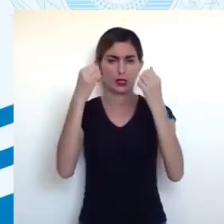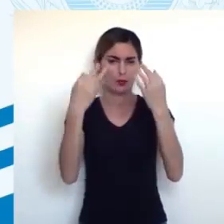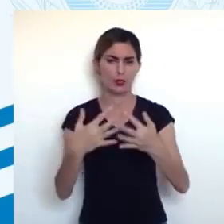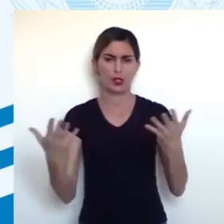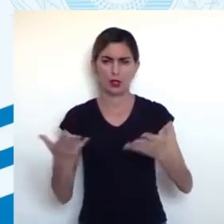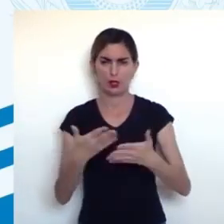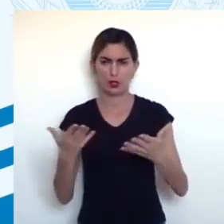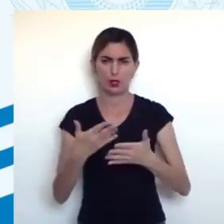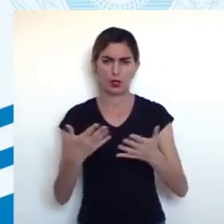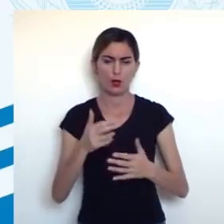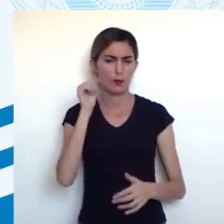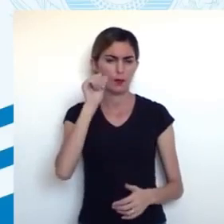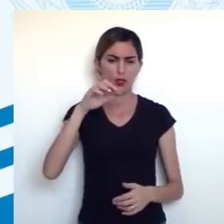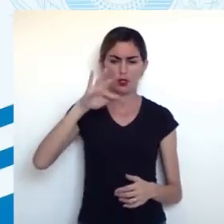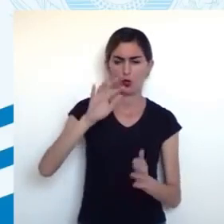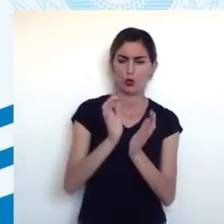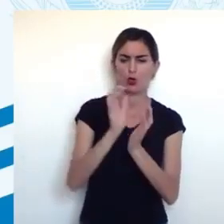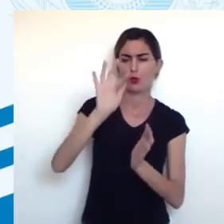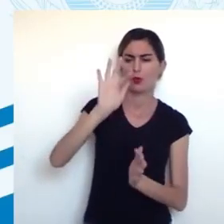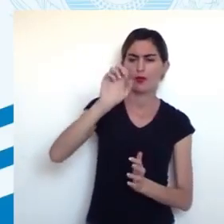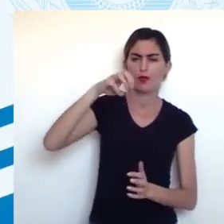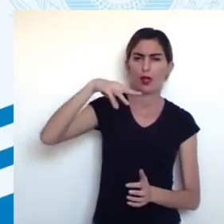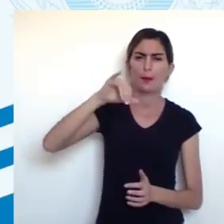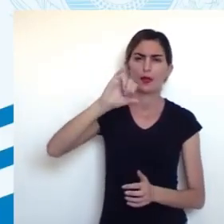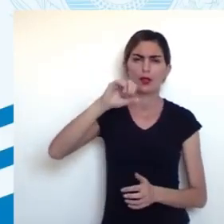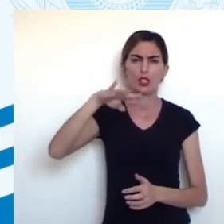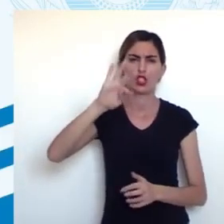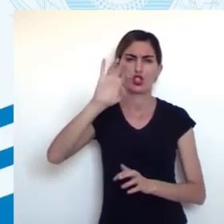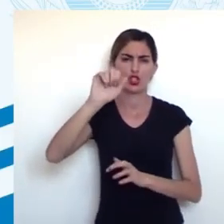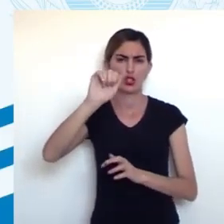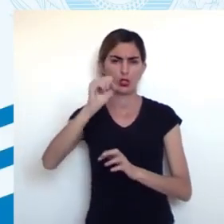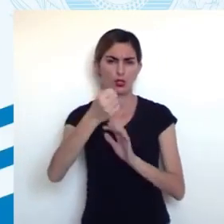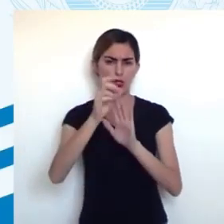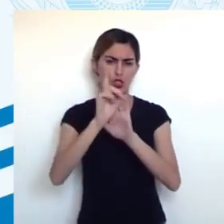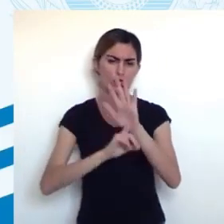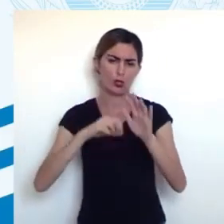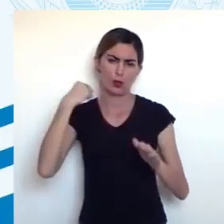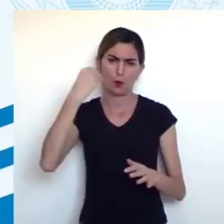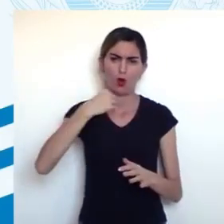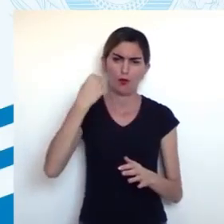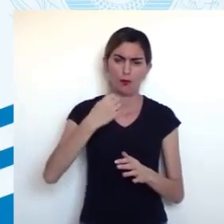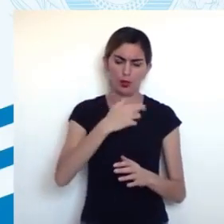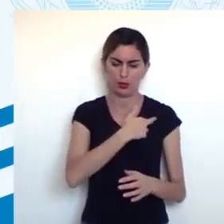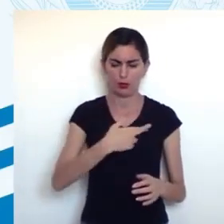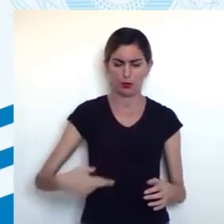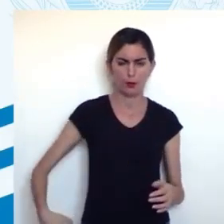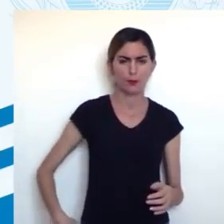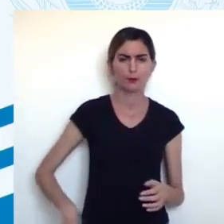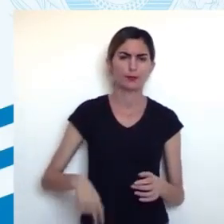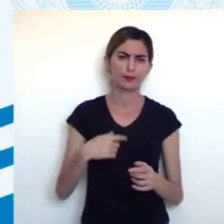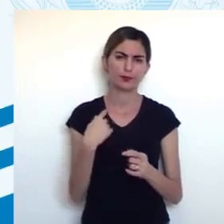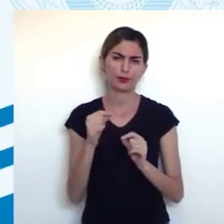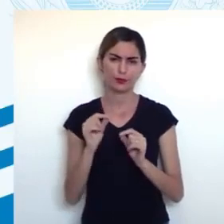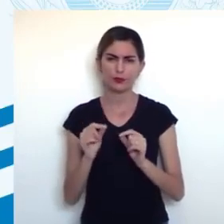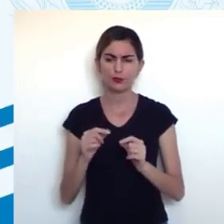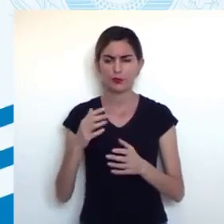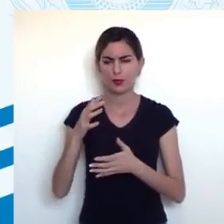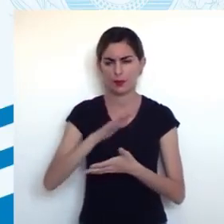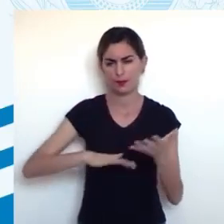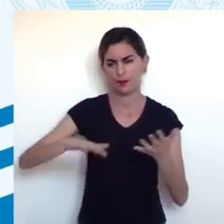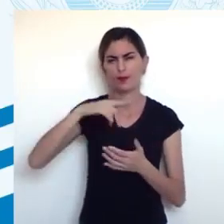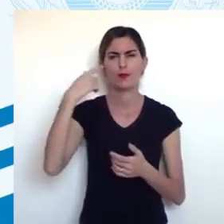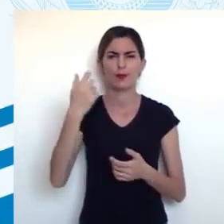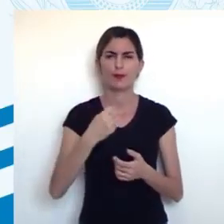agora das feministas por direitos. Então, com o advento da República, o movimento feminista no